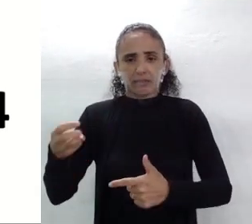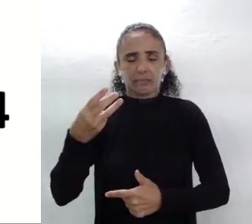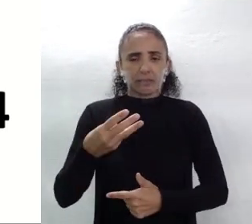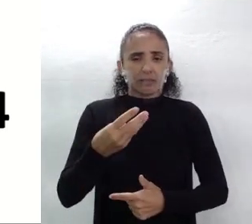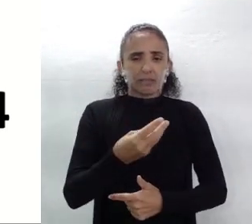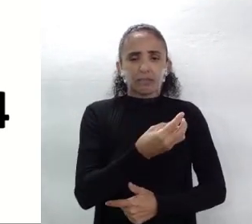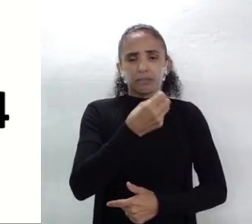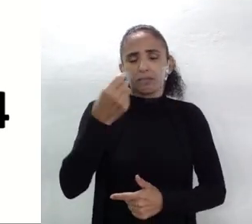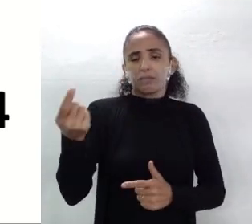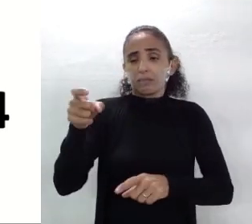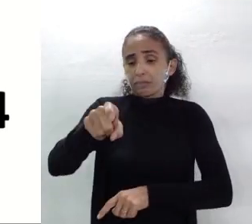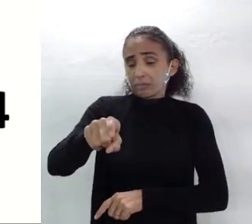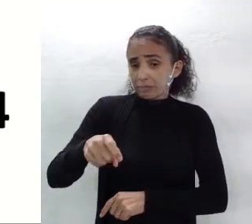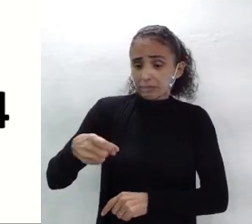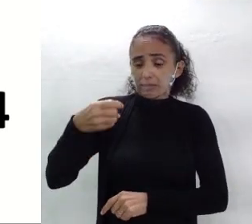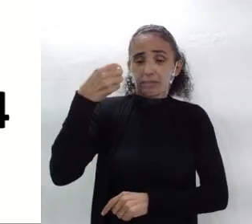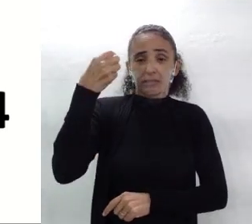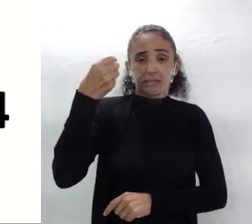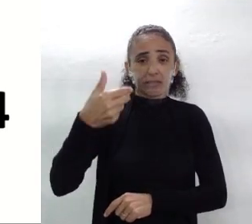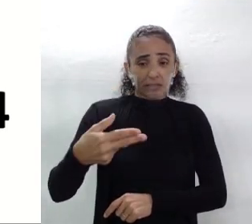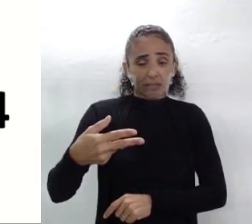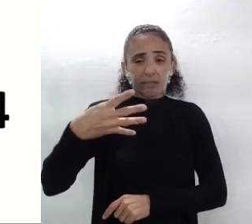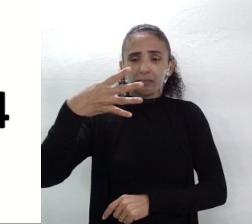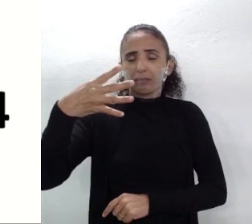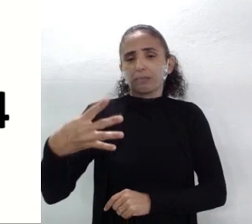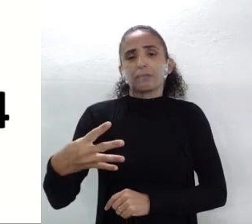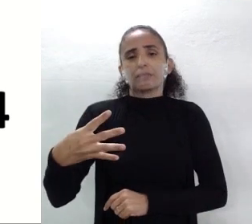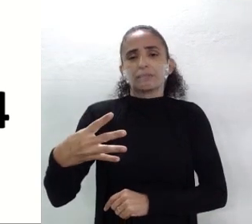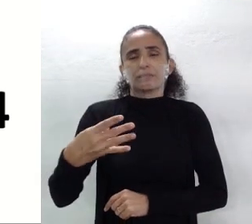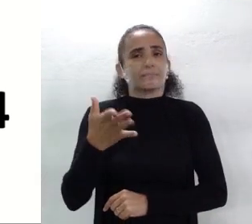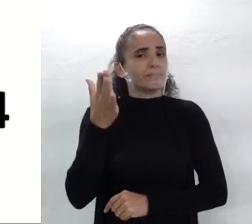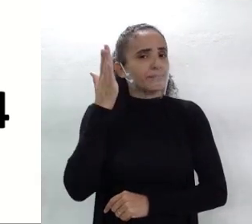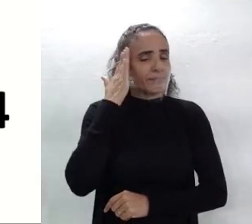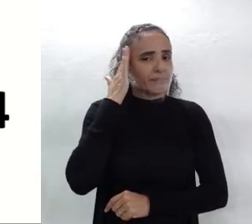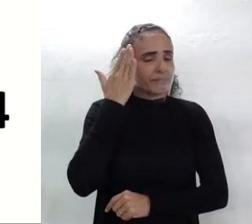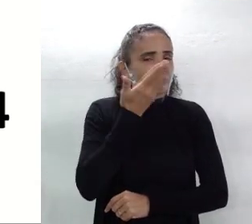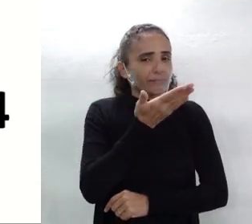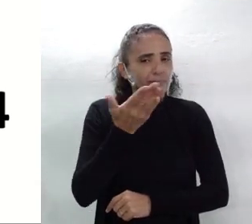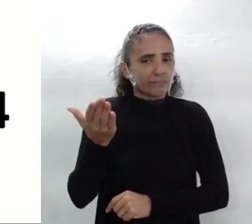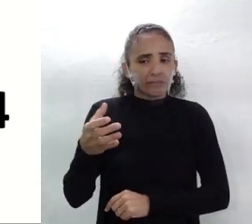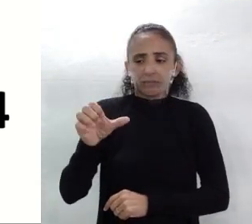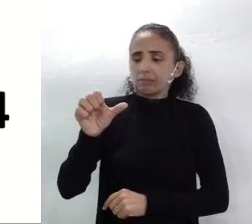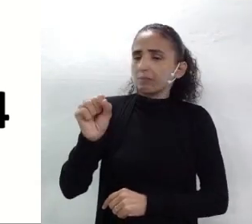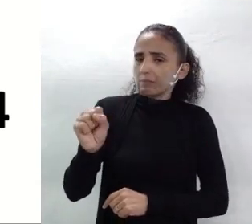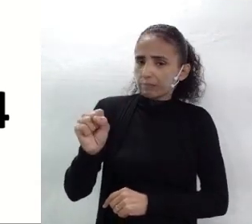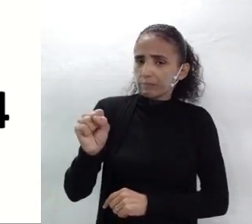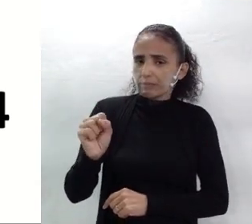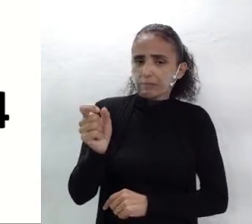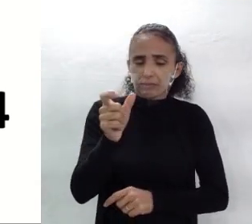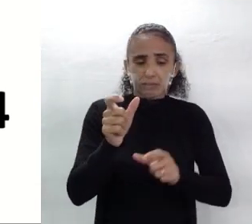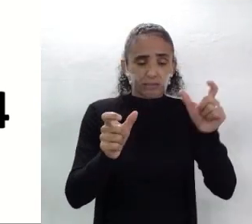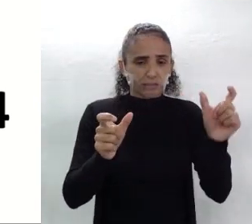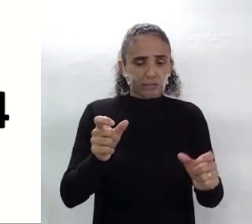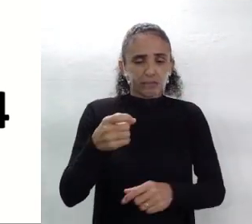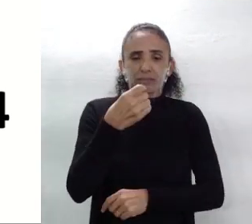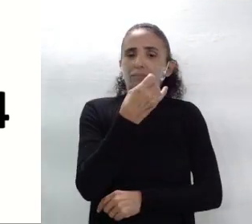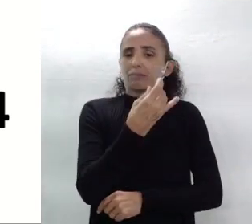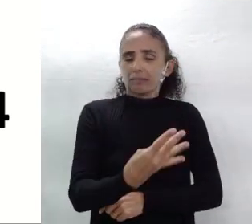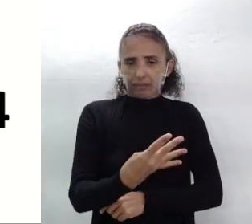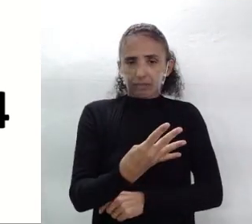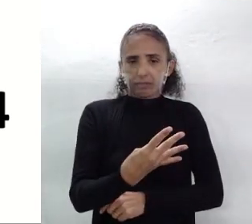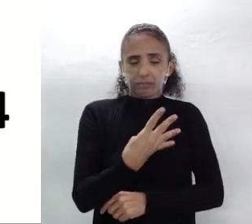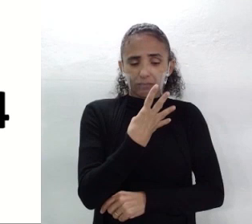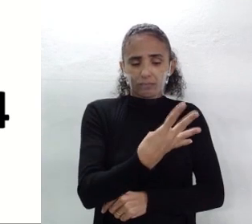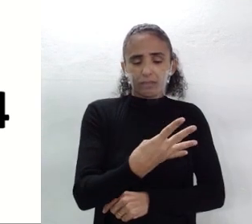a 4. Então, Gustavo vai ficar com quantas caixas? Beleza, isso aí. 8. E Felipe, 4 caixas. Por